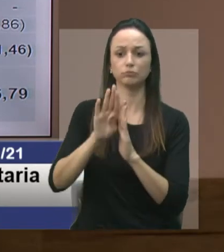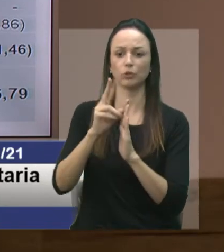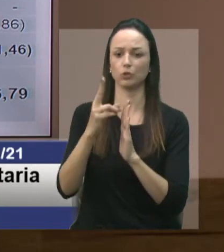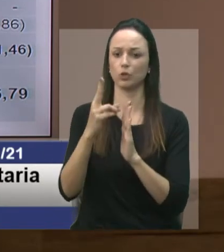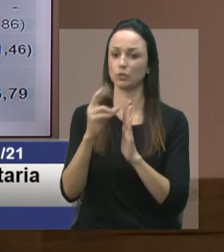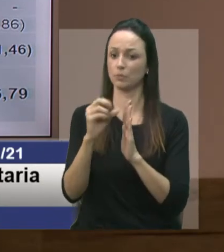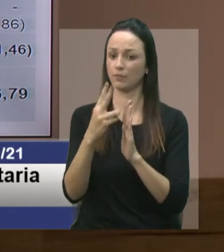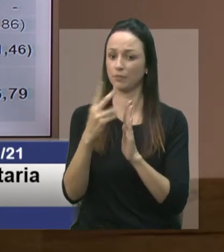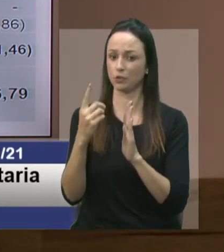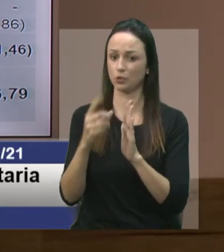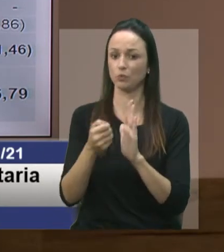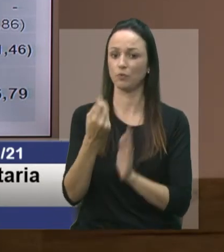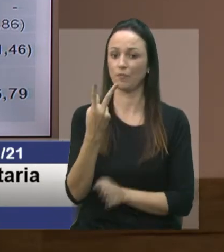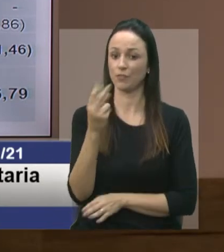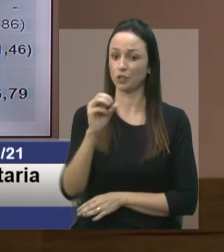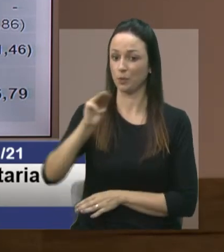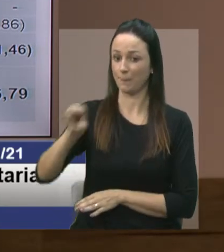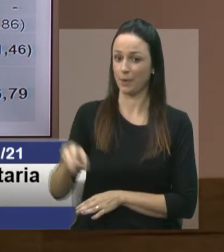aproximadamente 20 milhões.